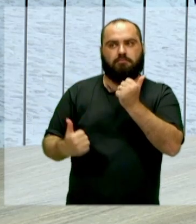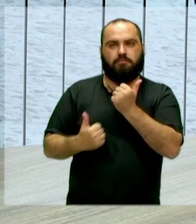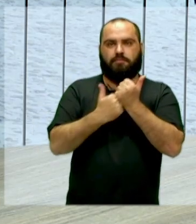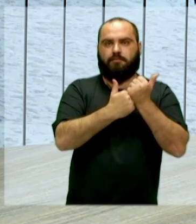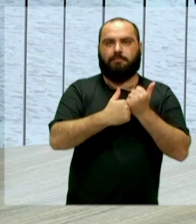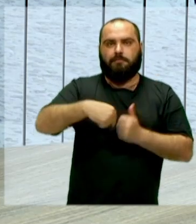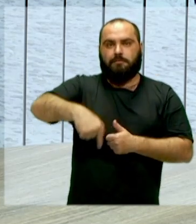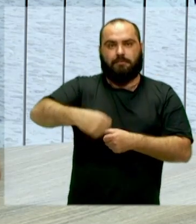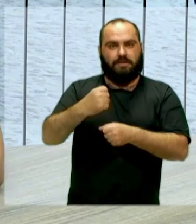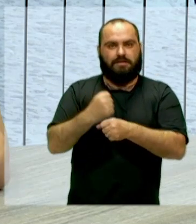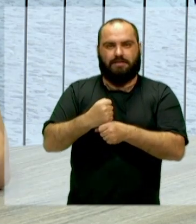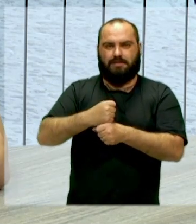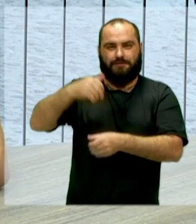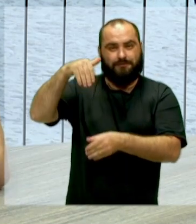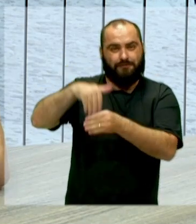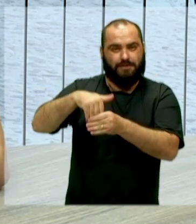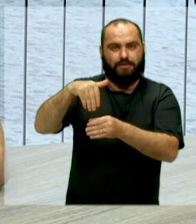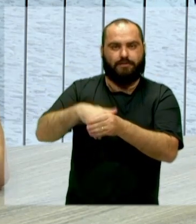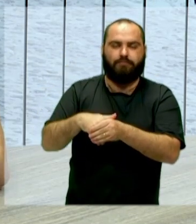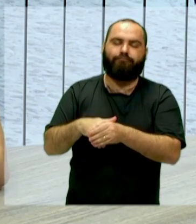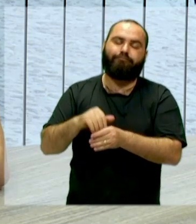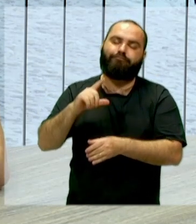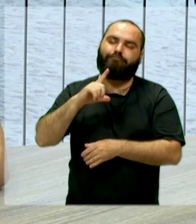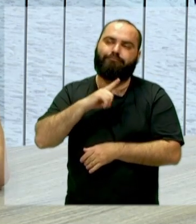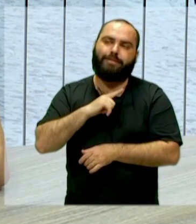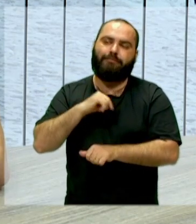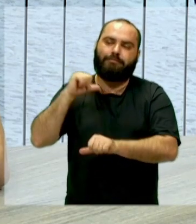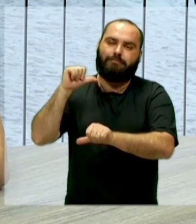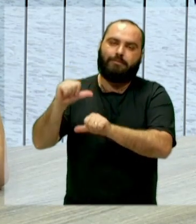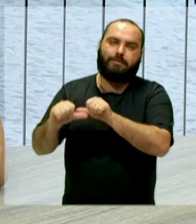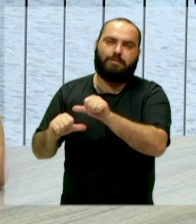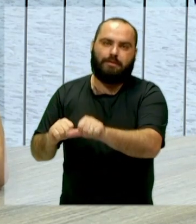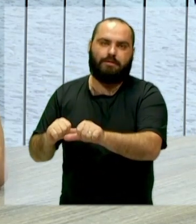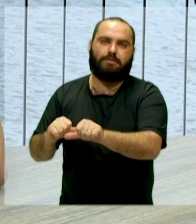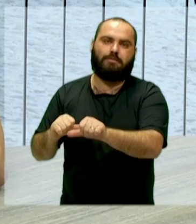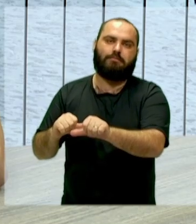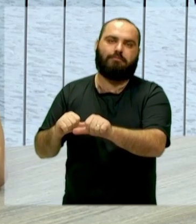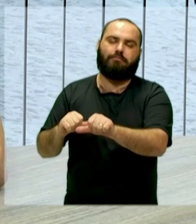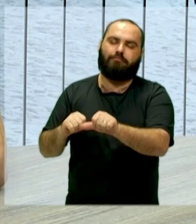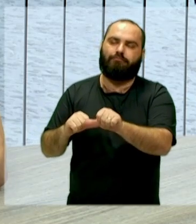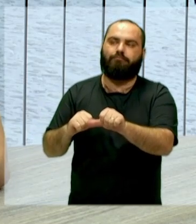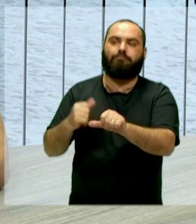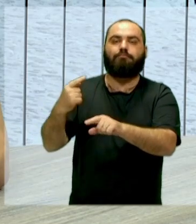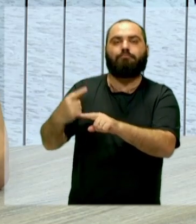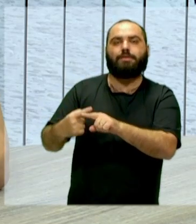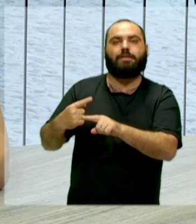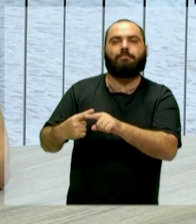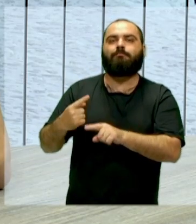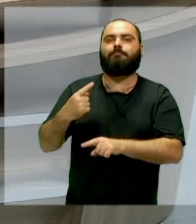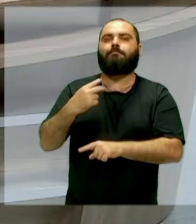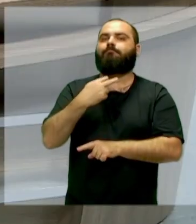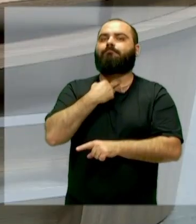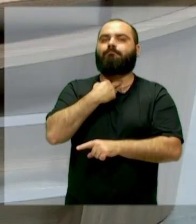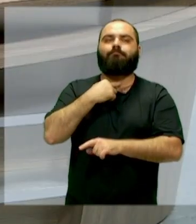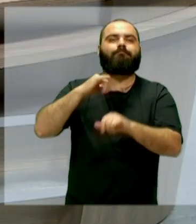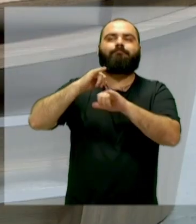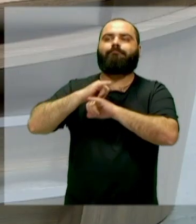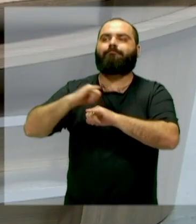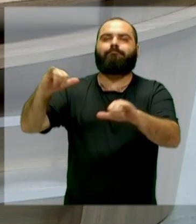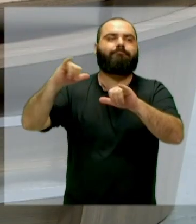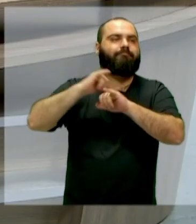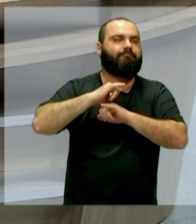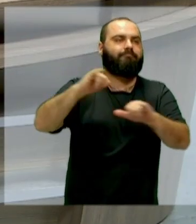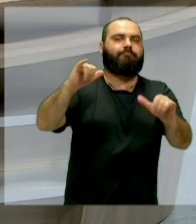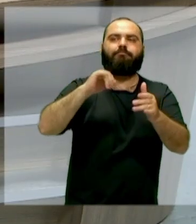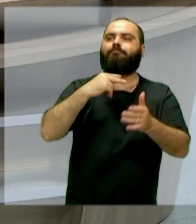ano de eleição Então teve uma uma um uma enfraquecida digamos assim porque não podia esse divulgação né a